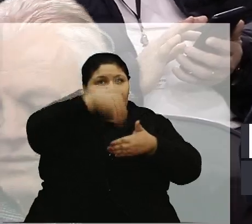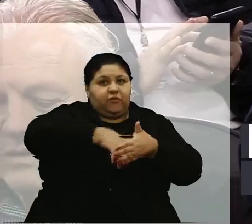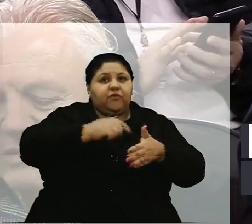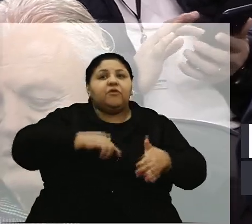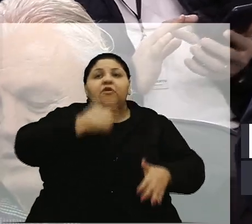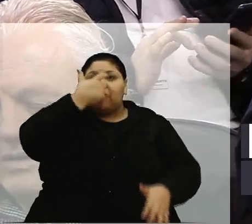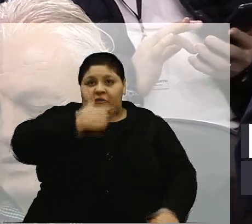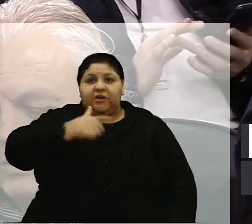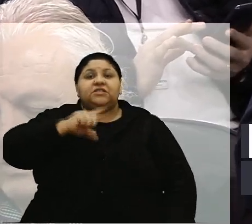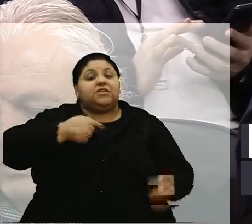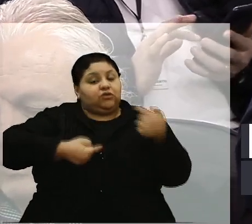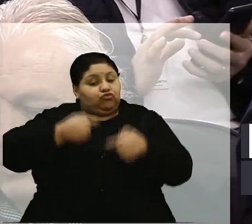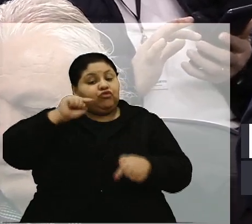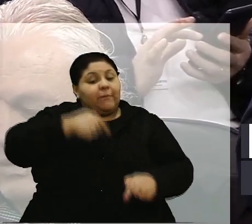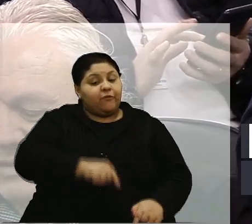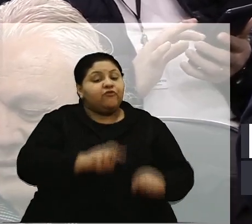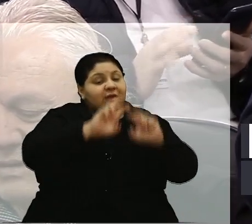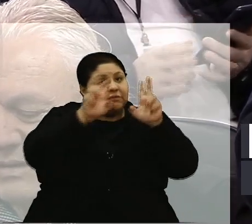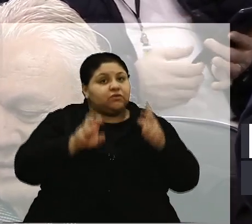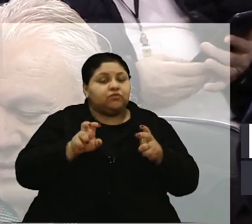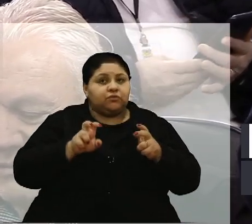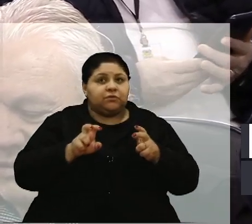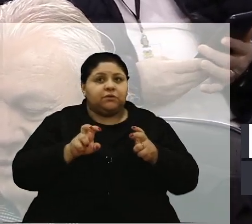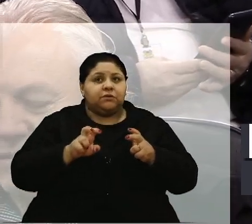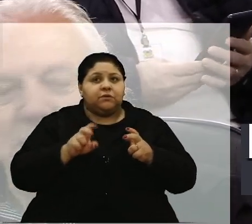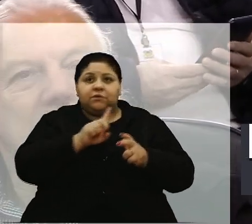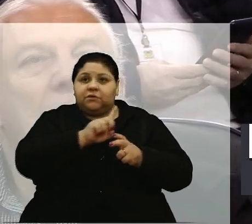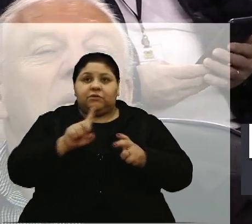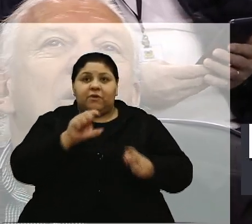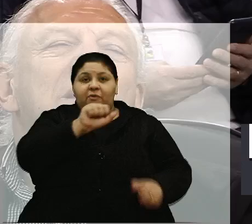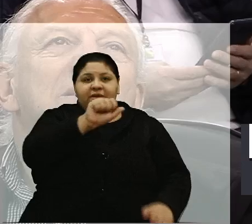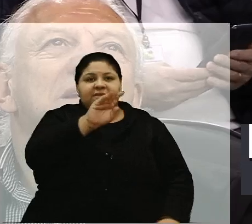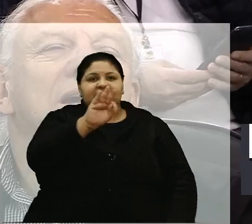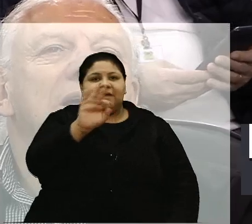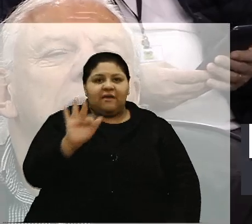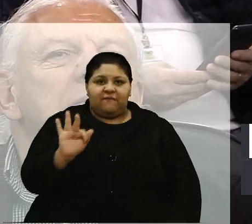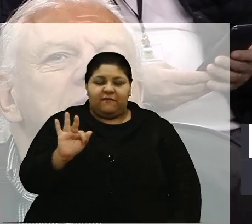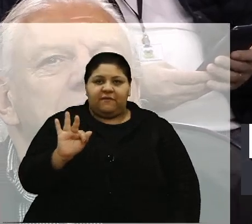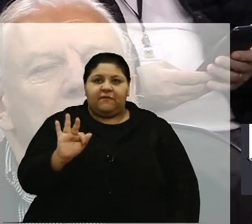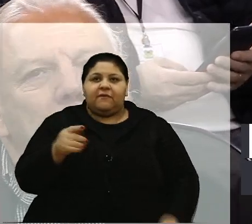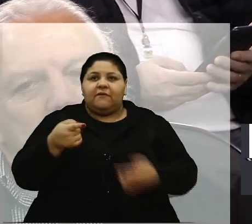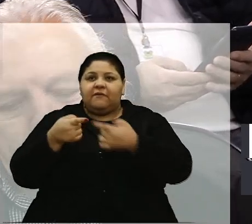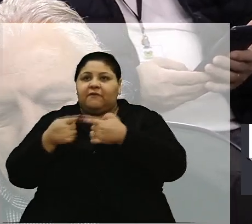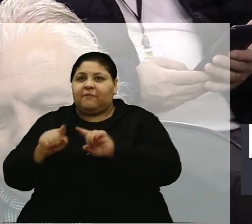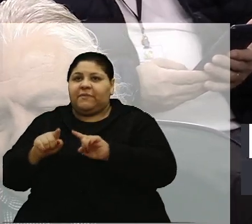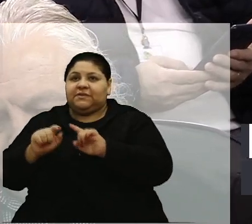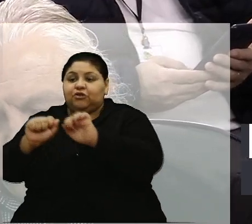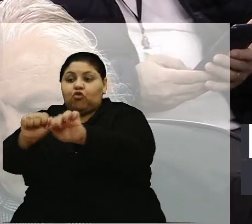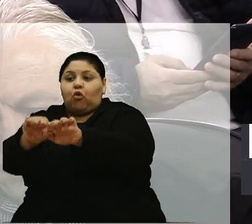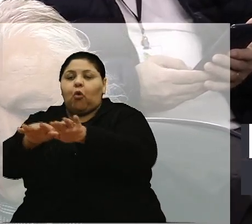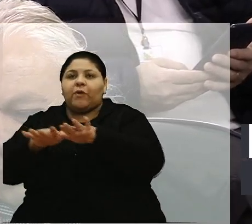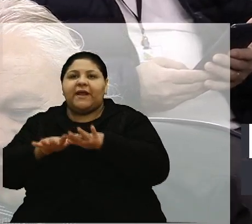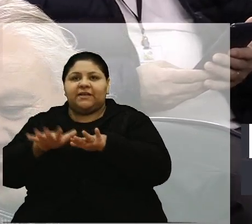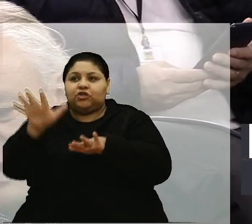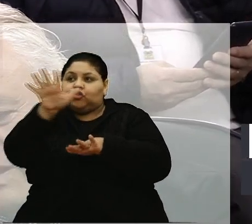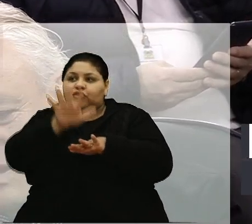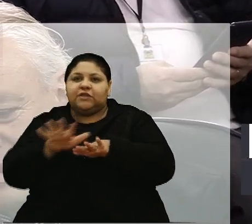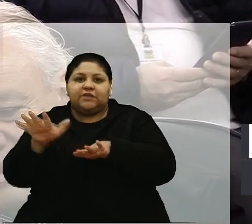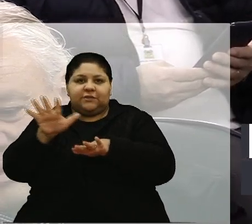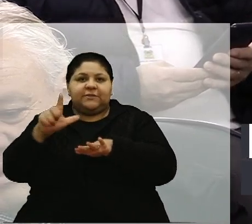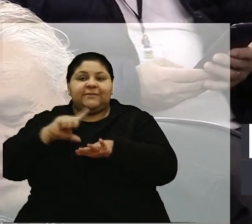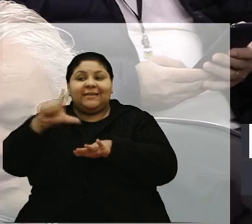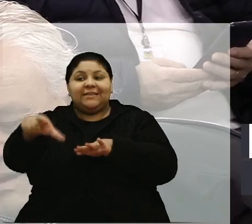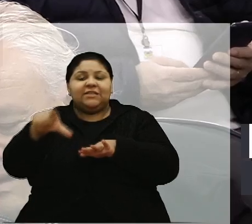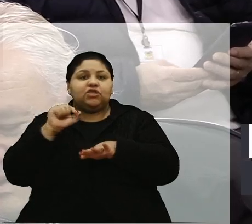gente tem que discutir e se aprofundar nesse assunto, não é o STF, mas sim o Congresso. É o Congresso que tem que